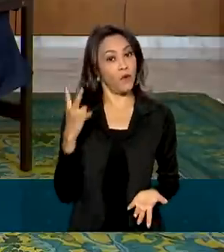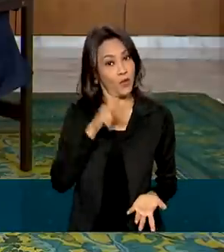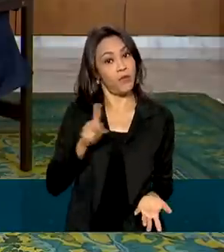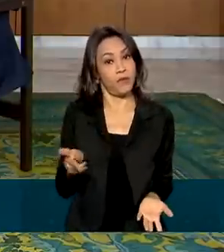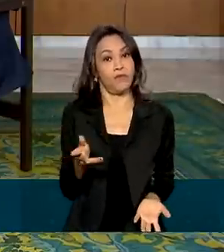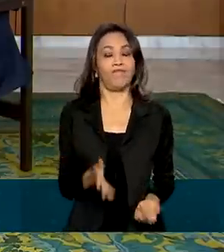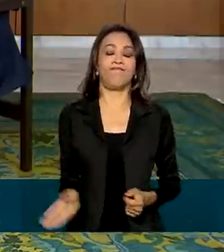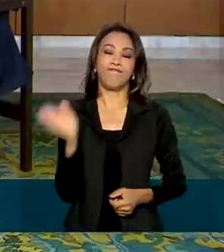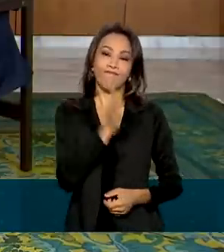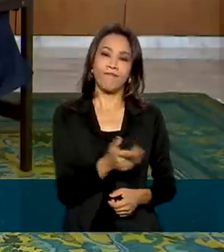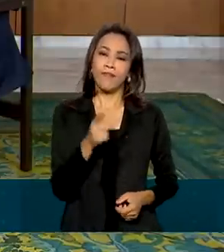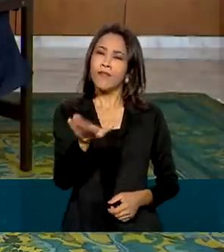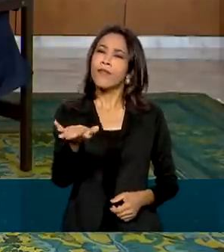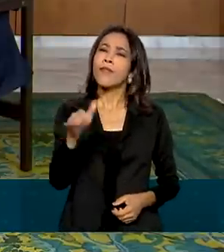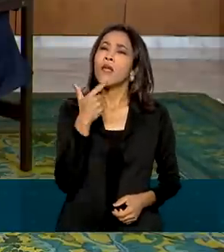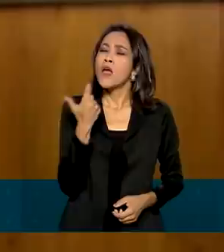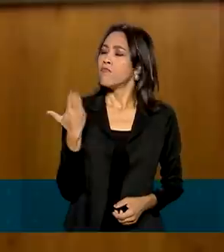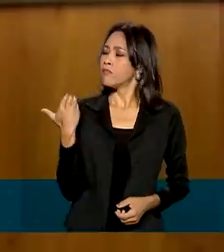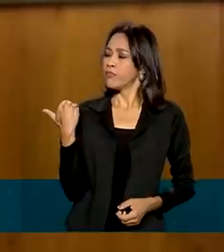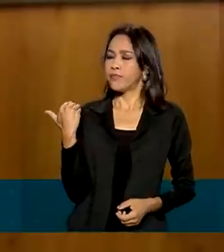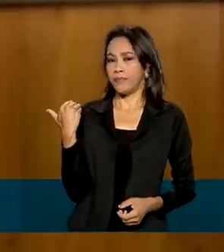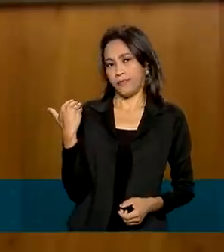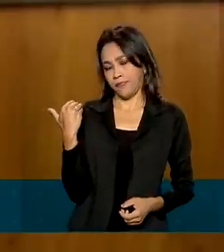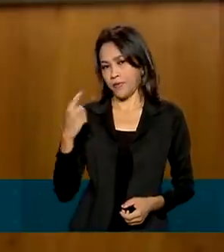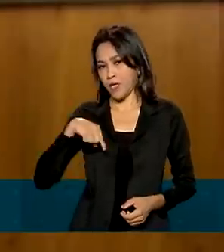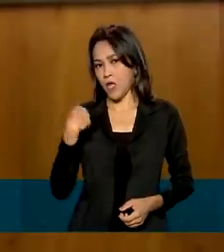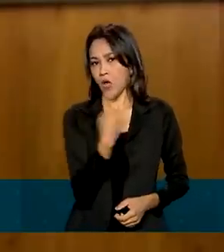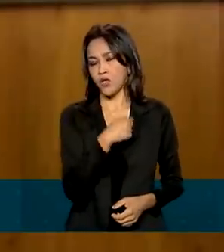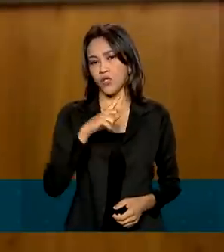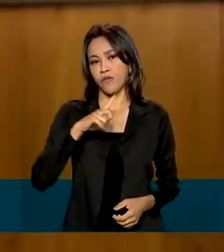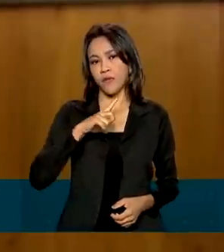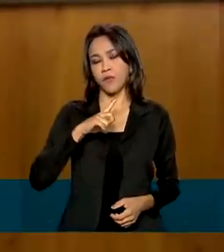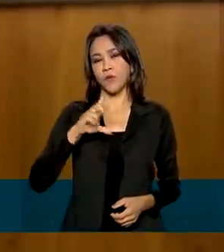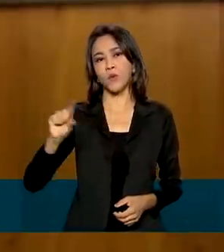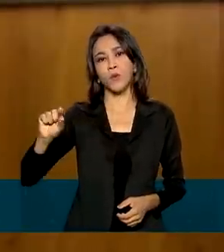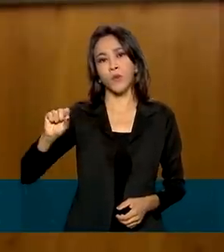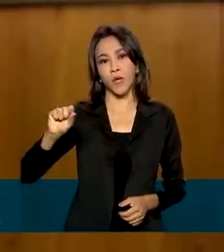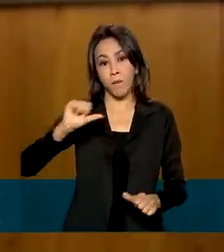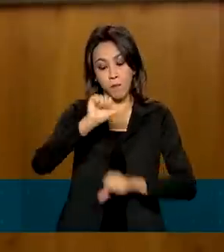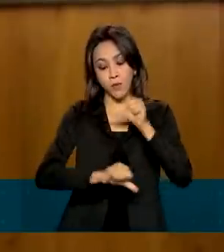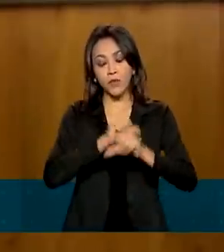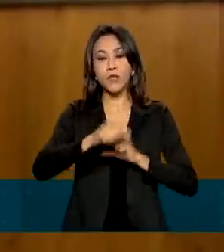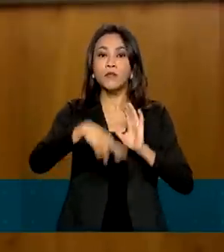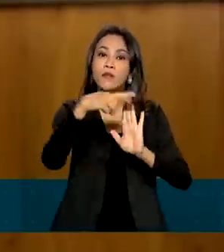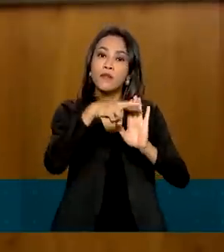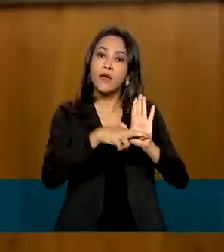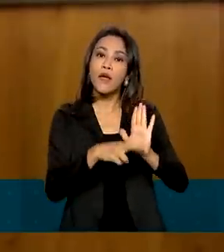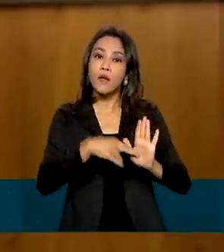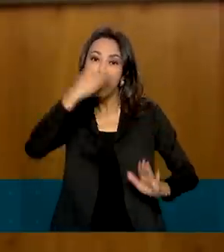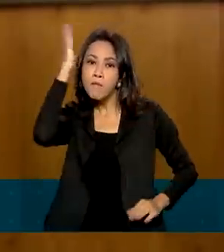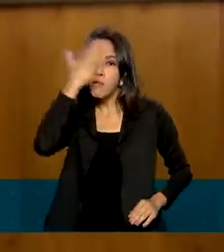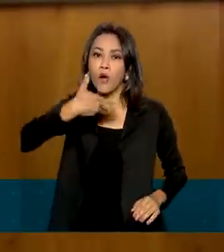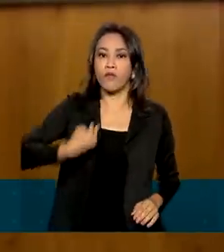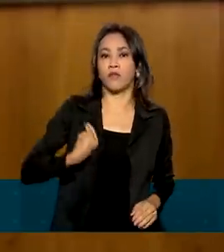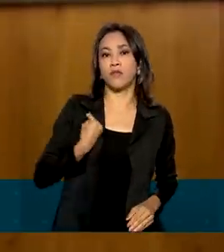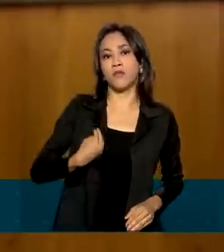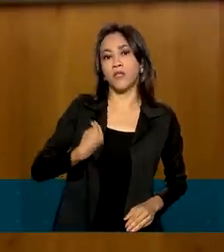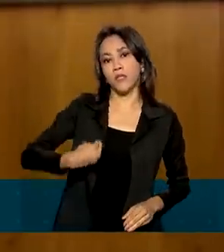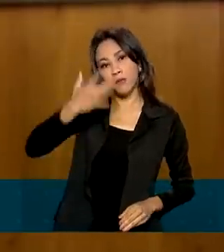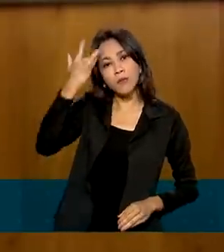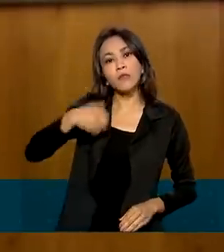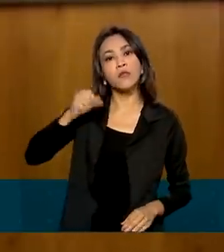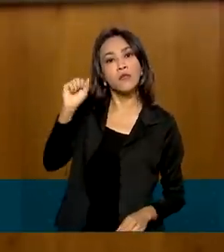Presidente, recentemente nós tivemos, né, a alteração nas regras para a prova de vida de aposentados